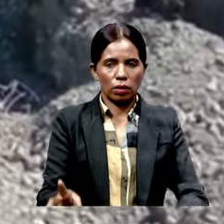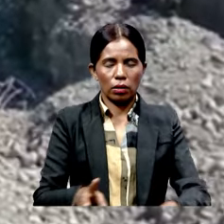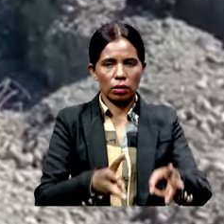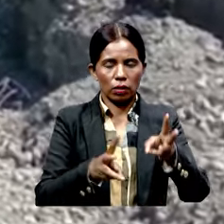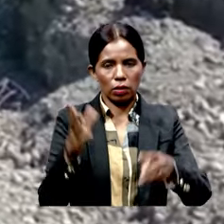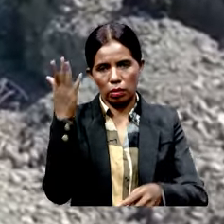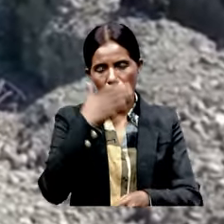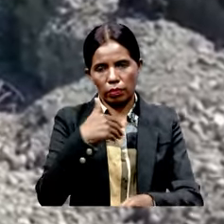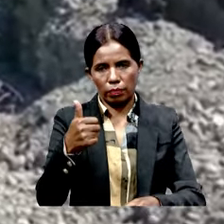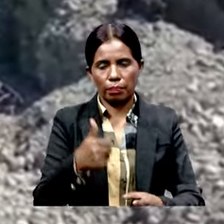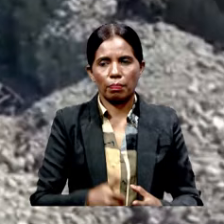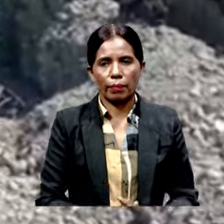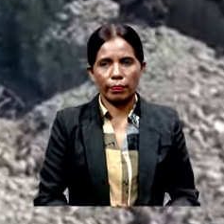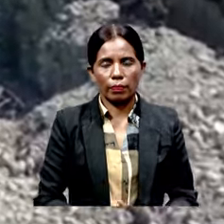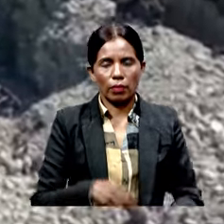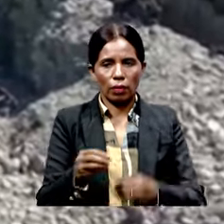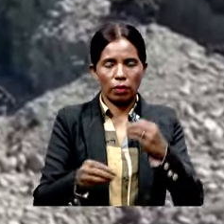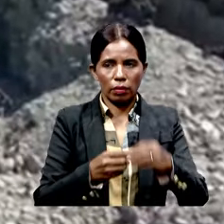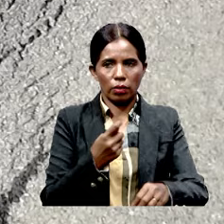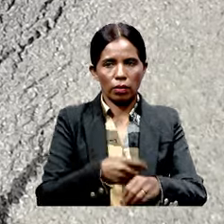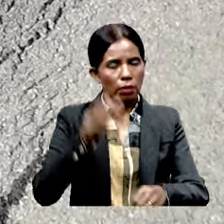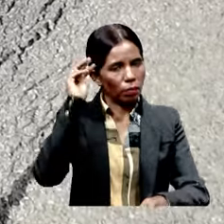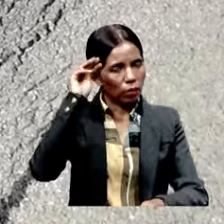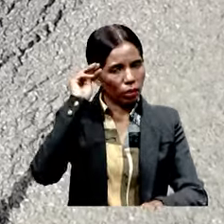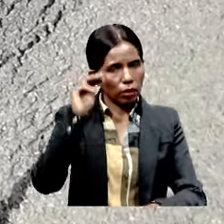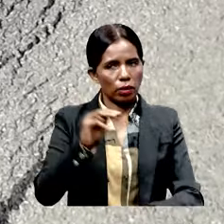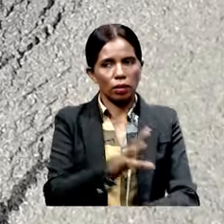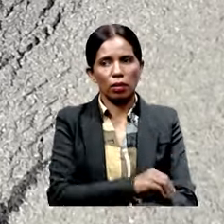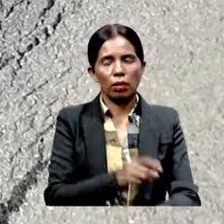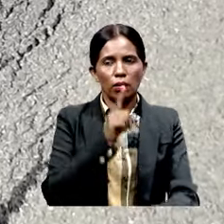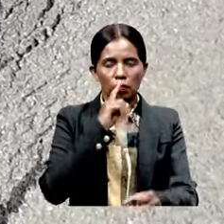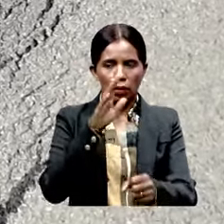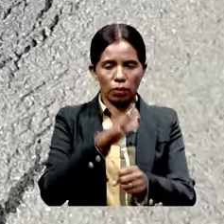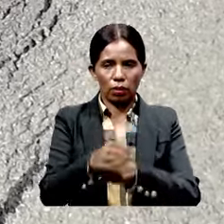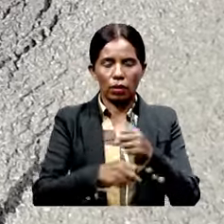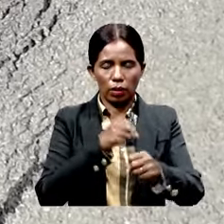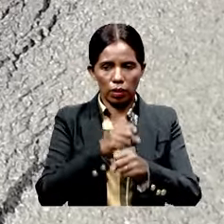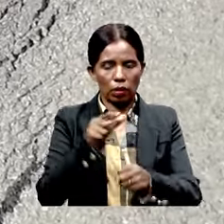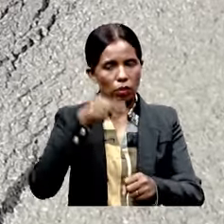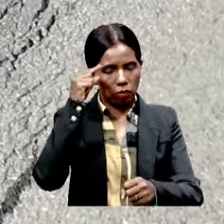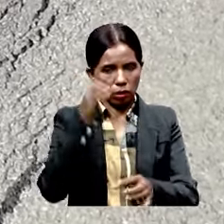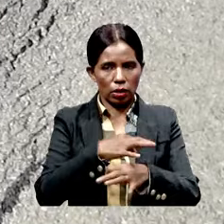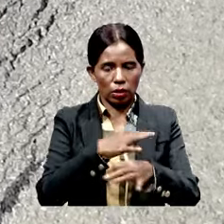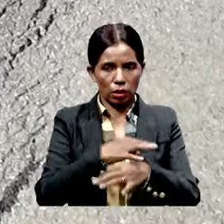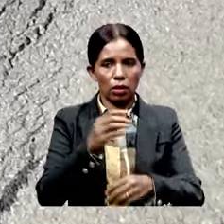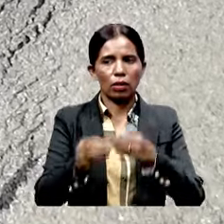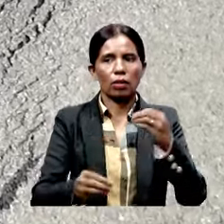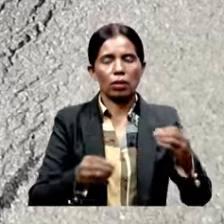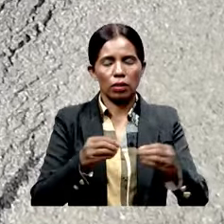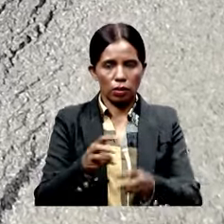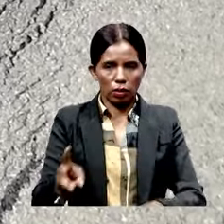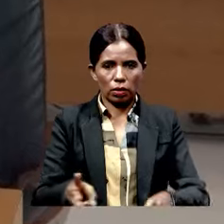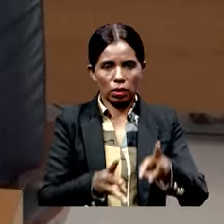Nefurak. Relacionado à situação, né, ministro de Obras Públicas promete que né, o governo se halo manutenção da autoestrada.